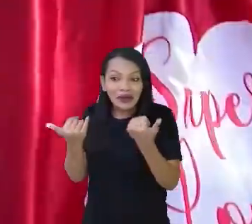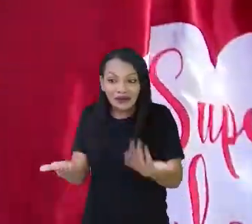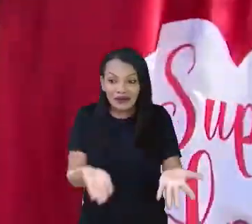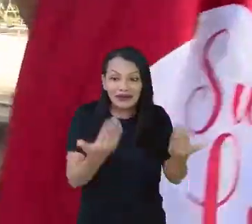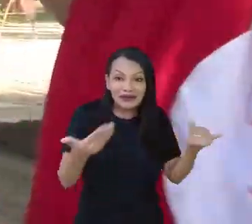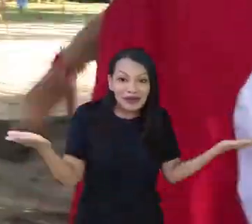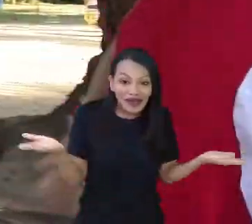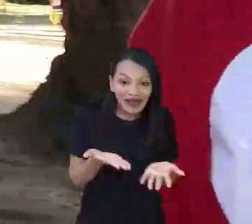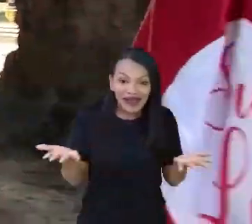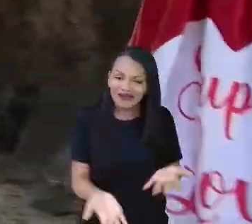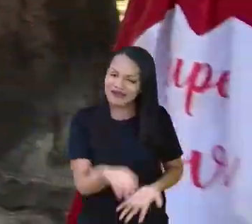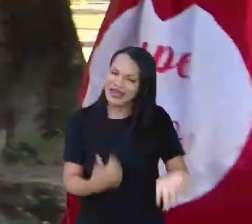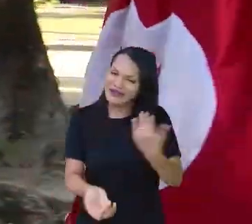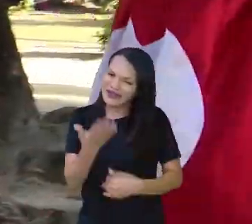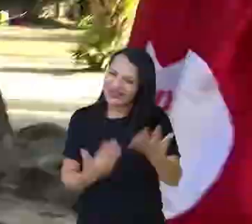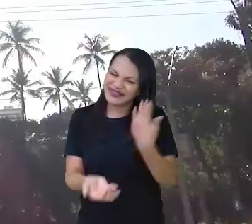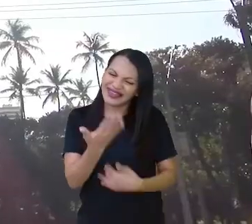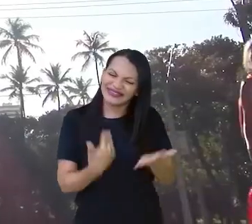agora! Venha, venha!